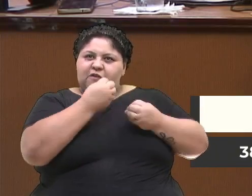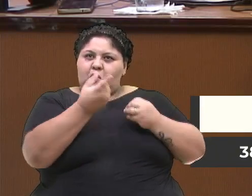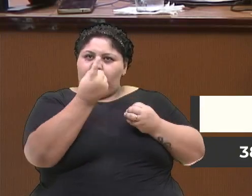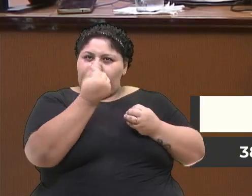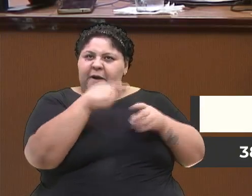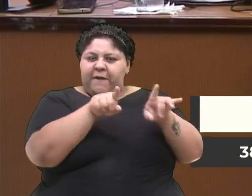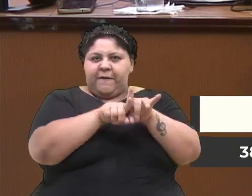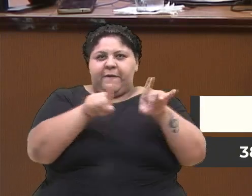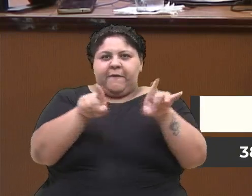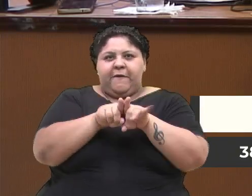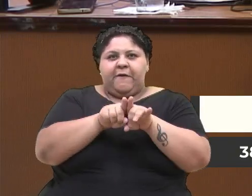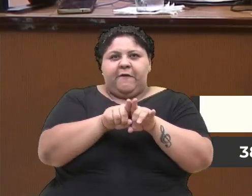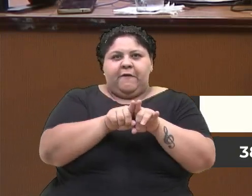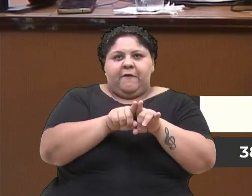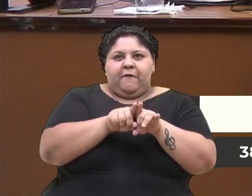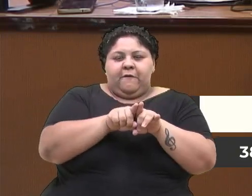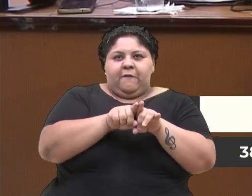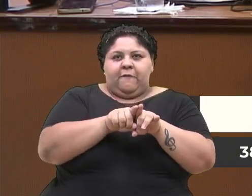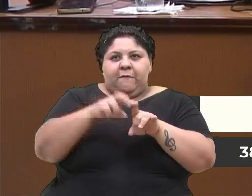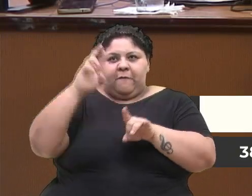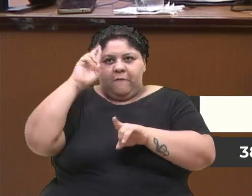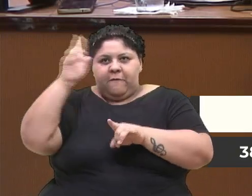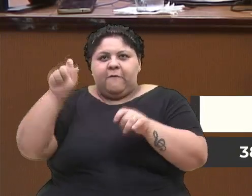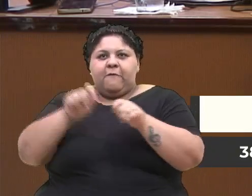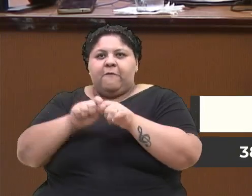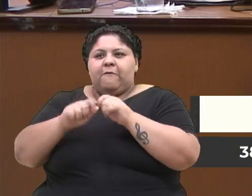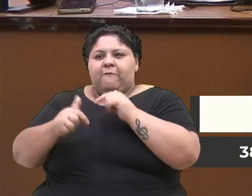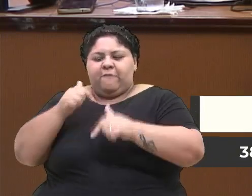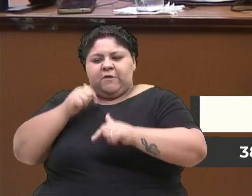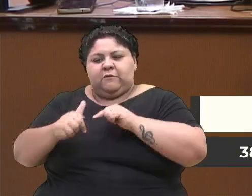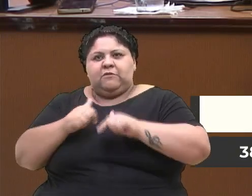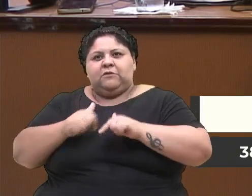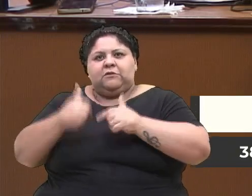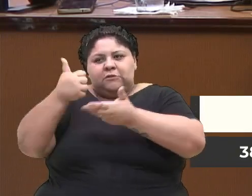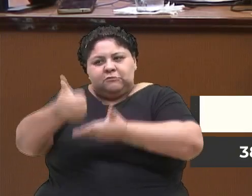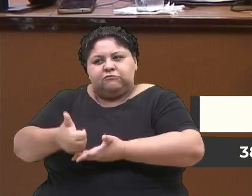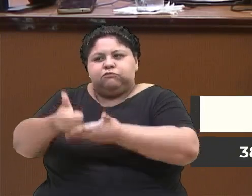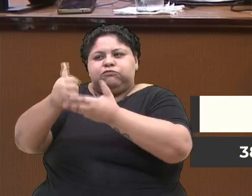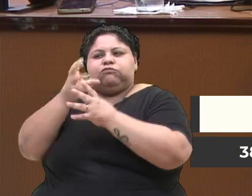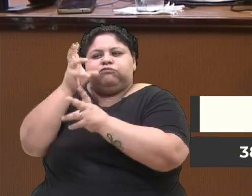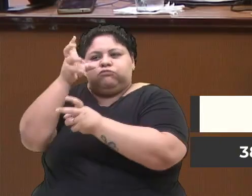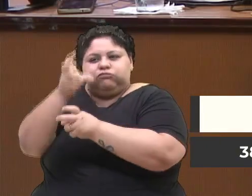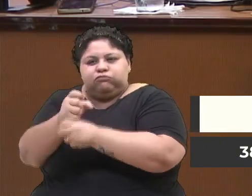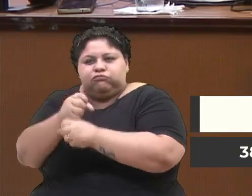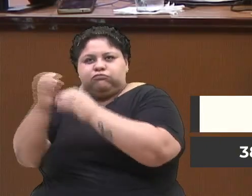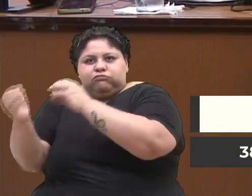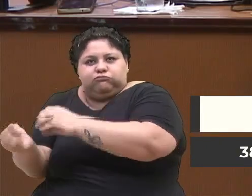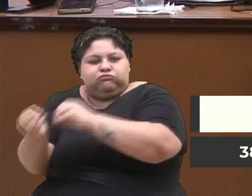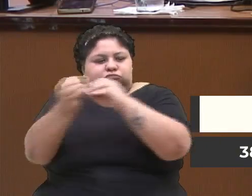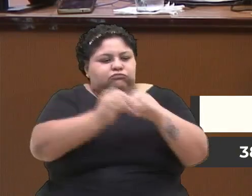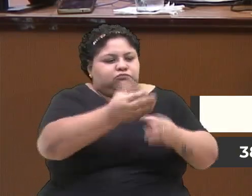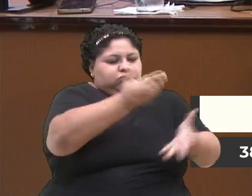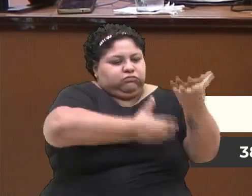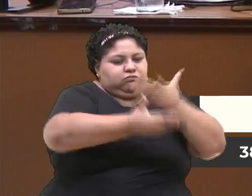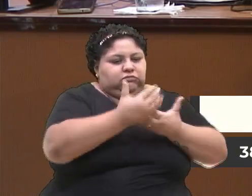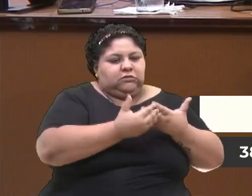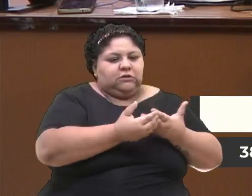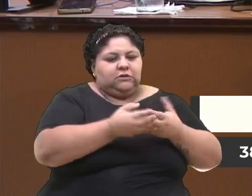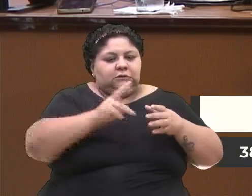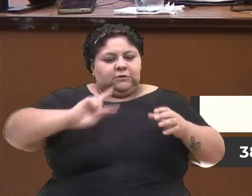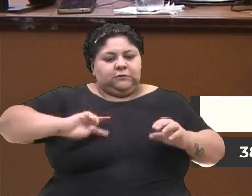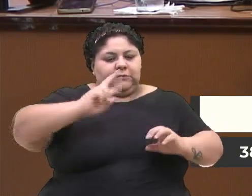Andressa, por meio de sua ONG, prestou uma assistência louvável ao animal, encaminhando-o para atendimento veterinário e